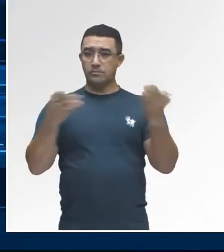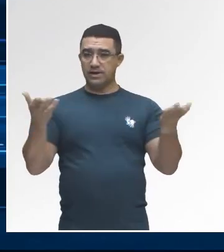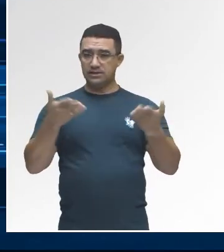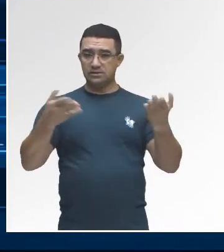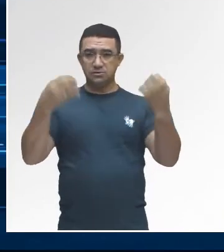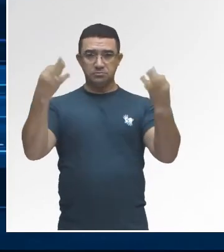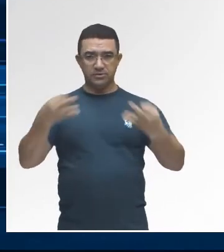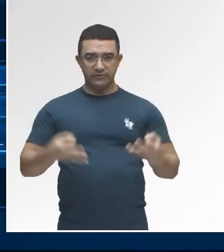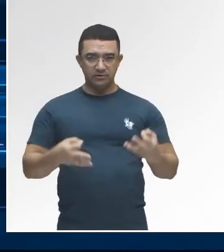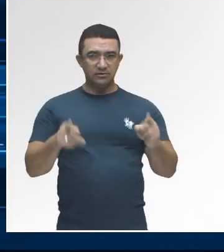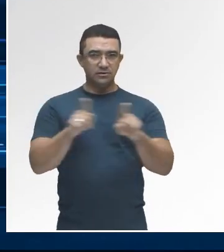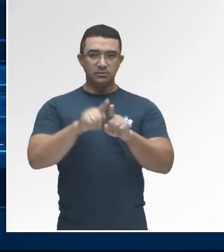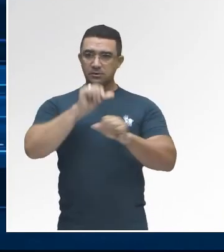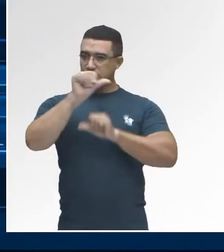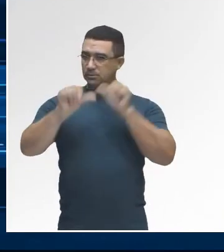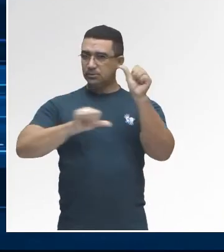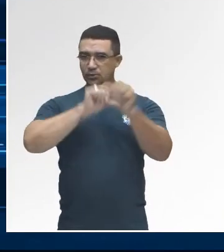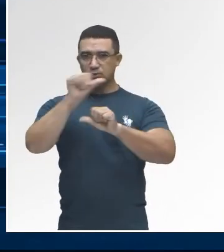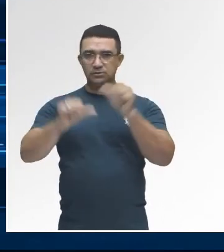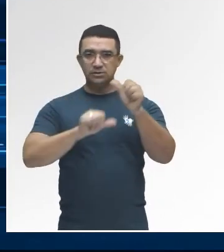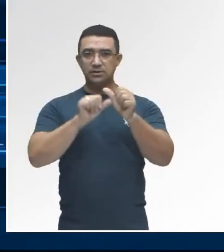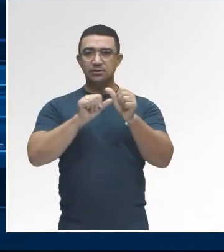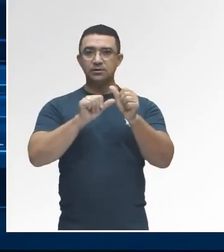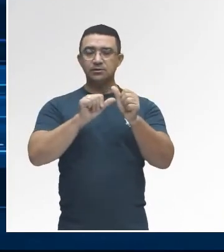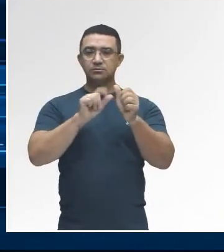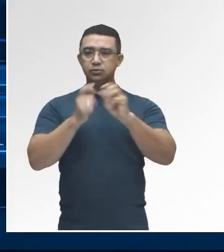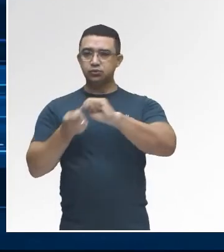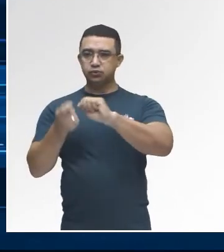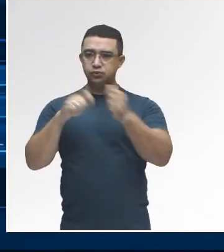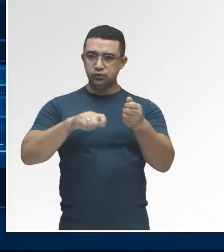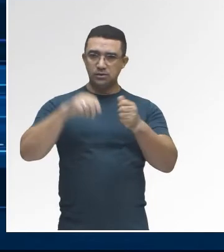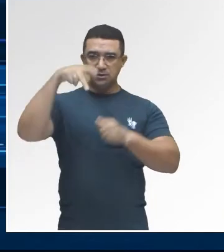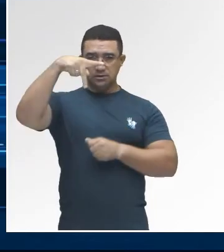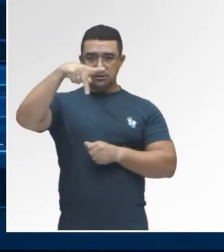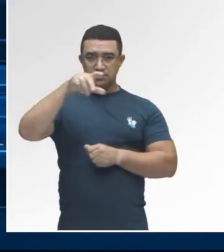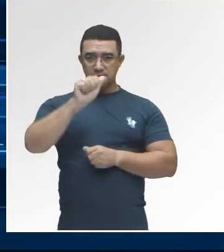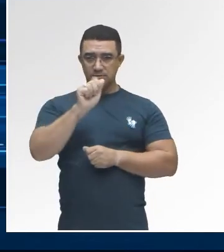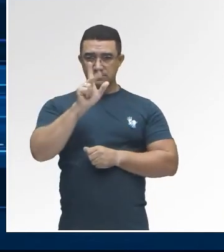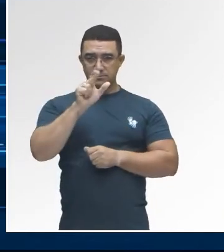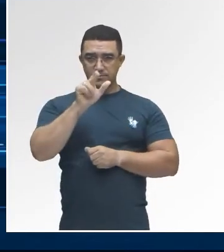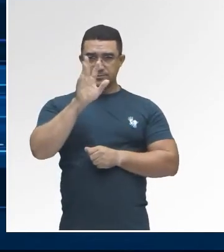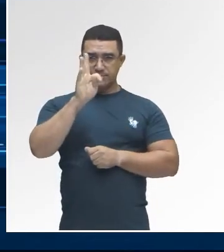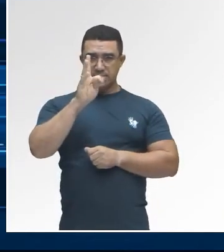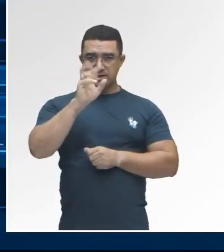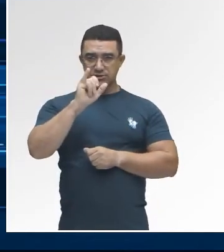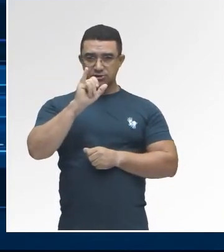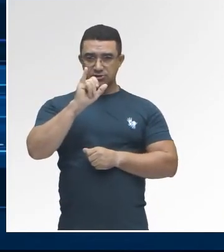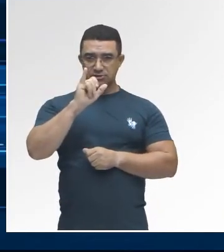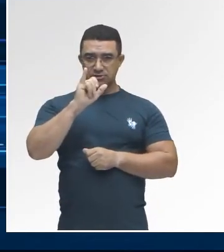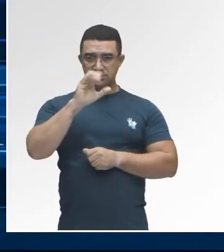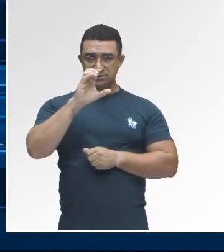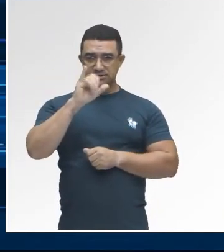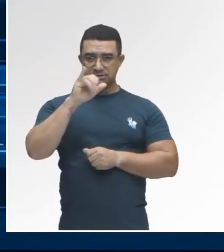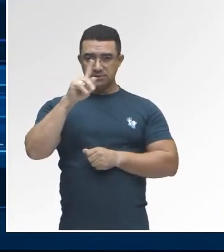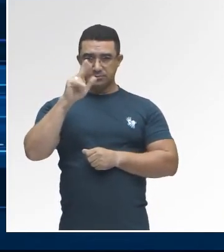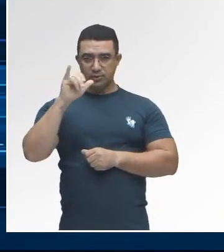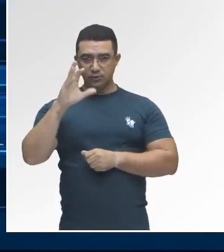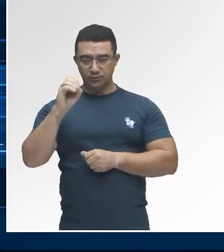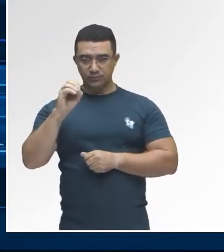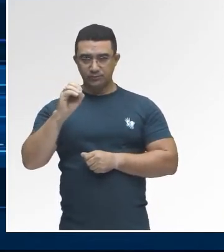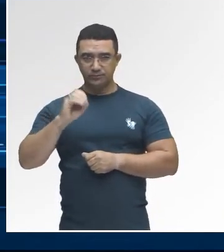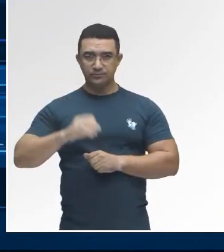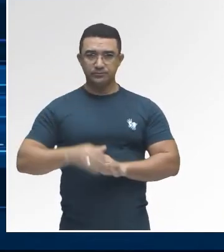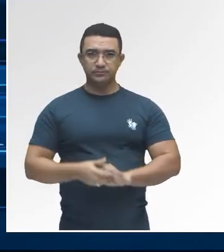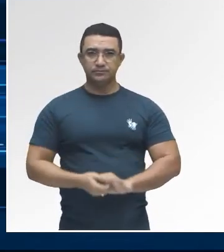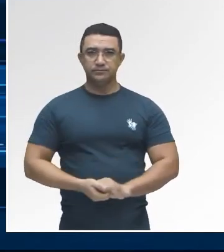ele vai para a forma do particípio, tá? Não é para a forma do passado, não. ele tem a forma do particípio para ser trabalhado com present